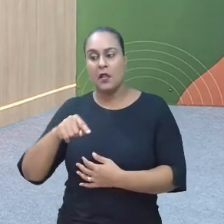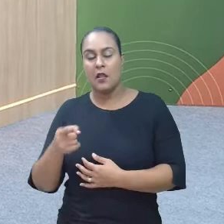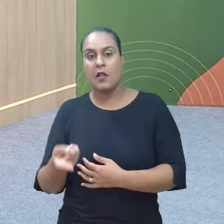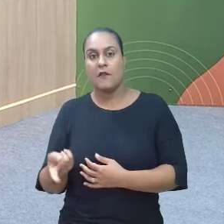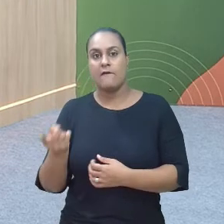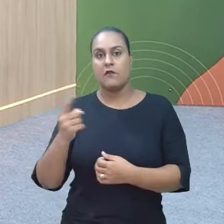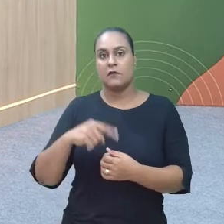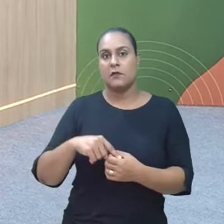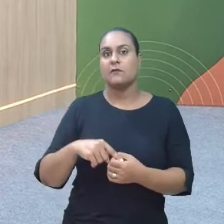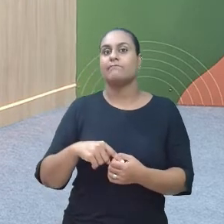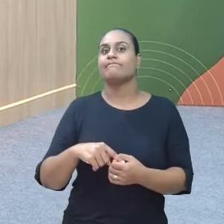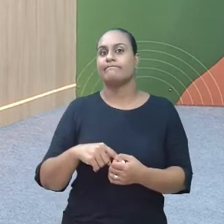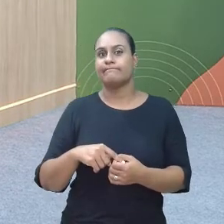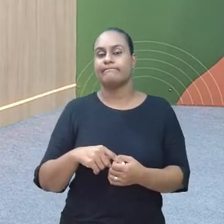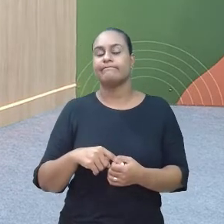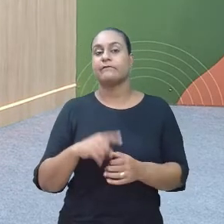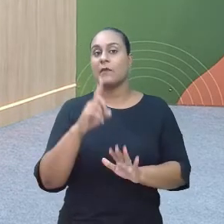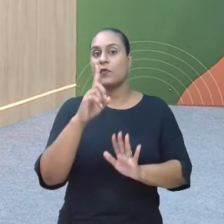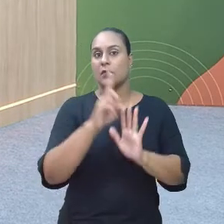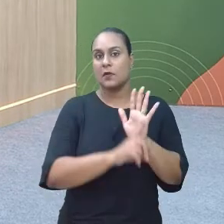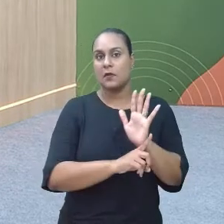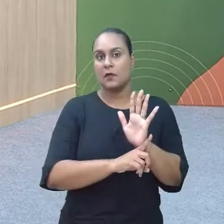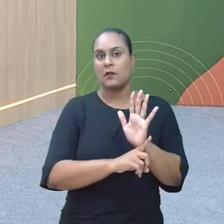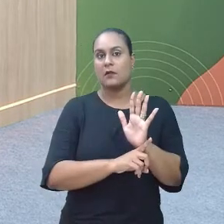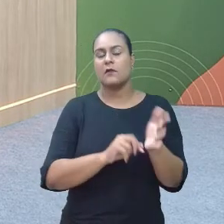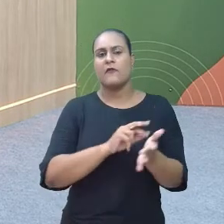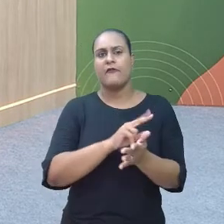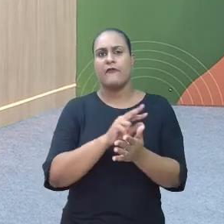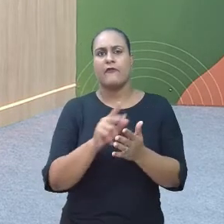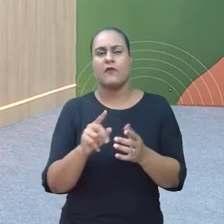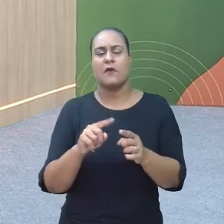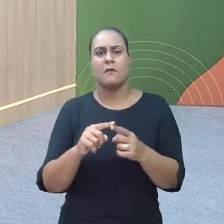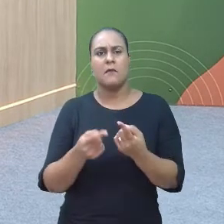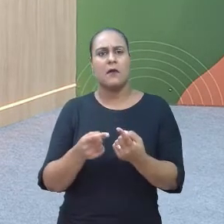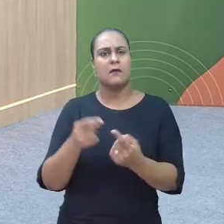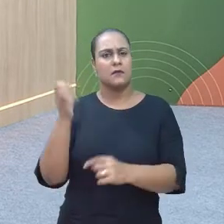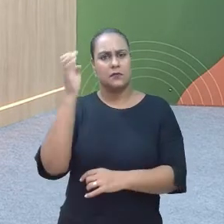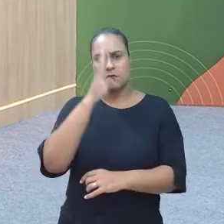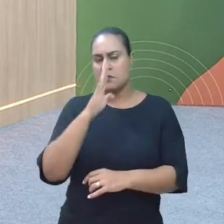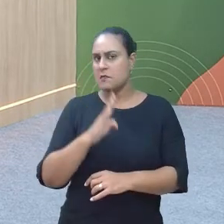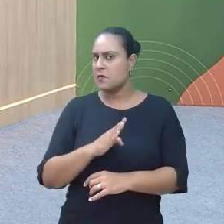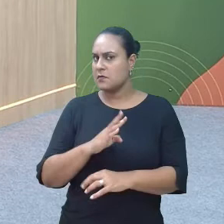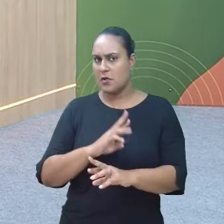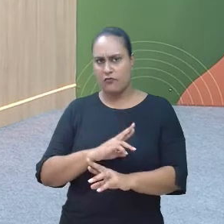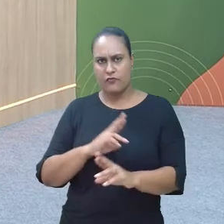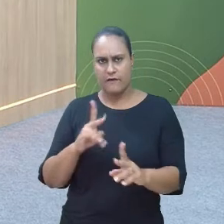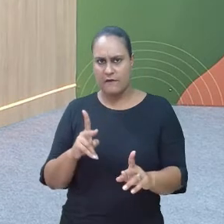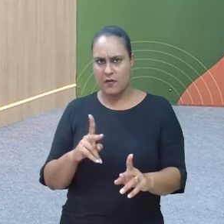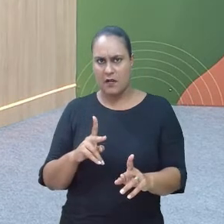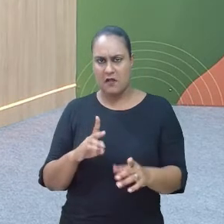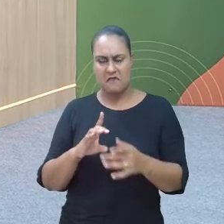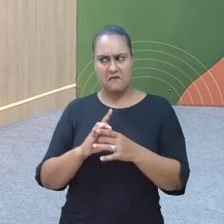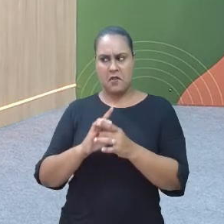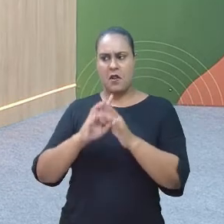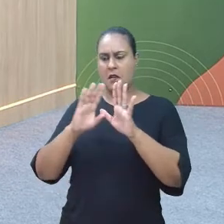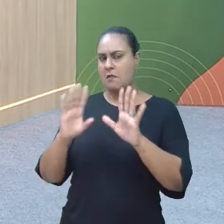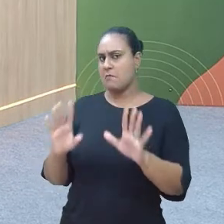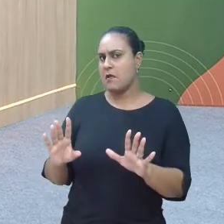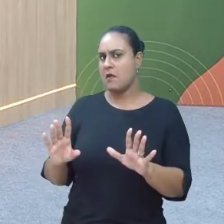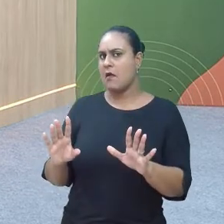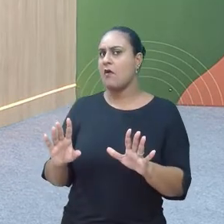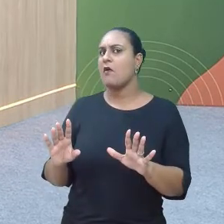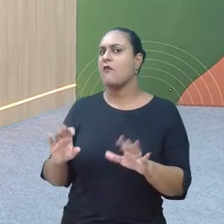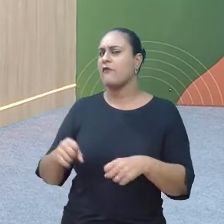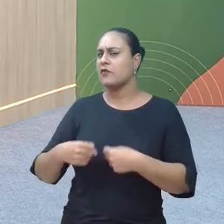de Direito, tá certo? Só que no Brasil não vai ser bem assim, não. Os caras vão ser liberais, eles vão